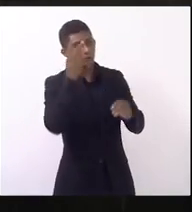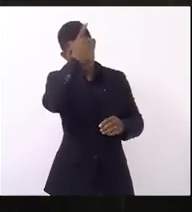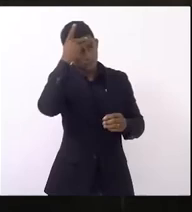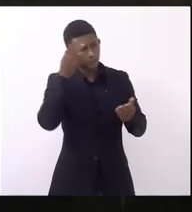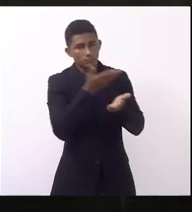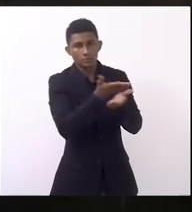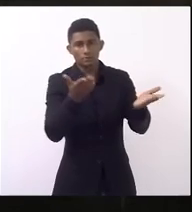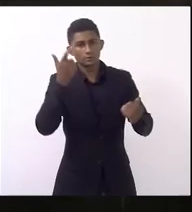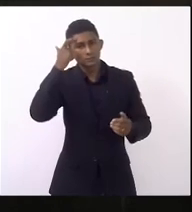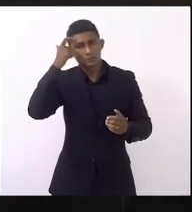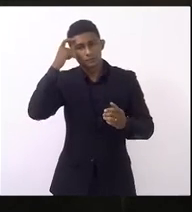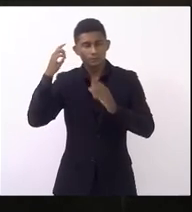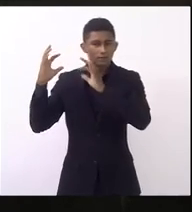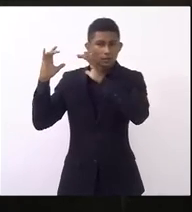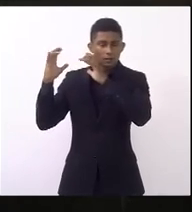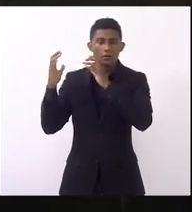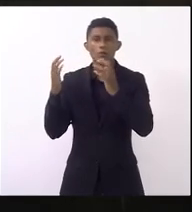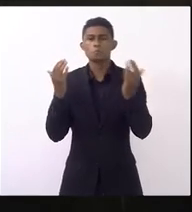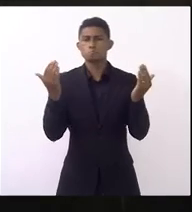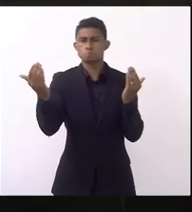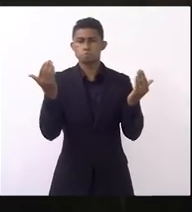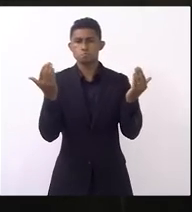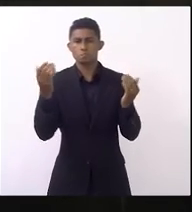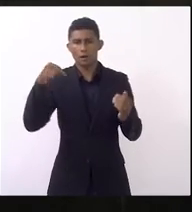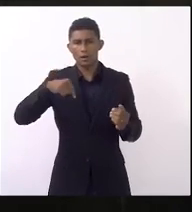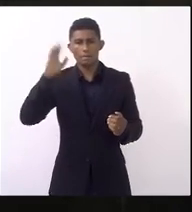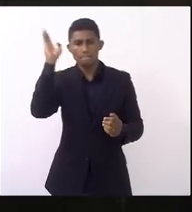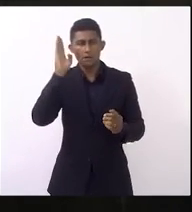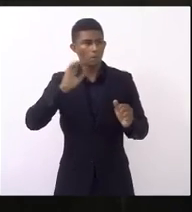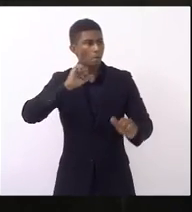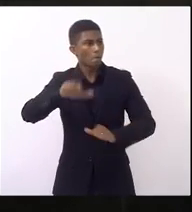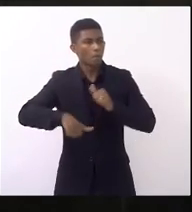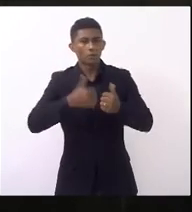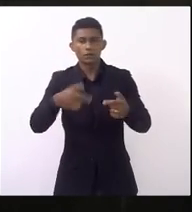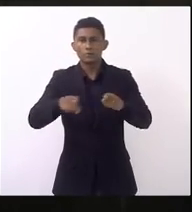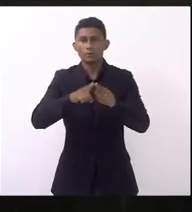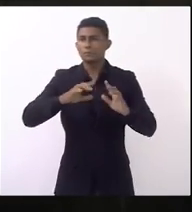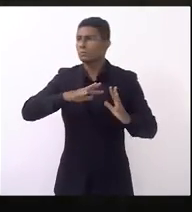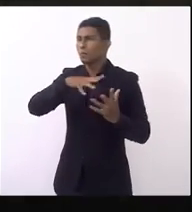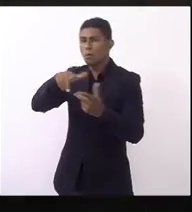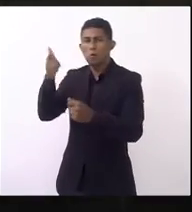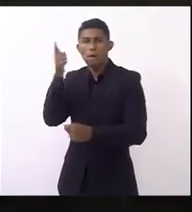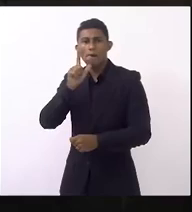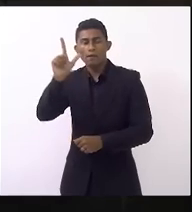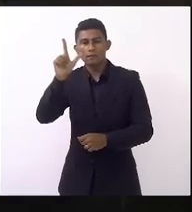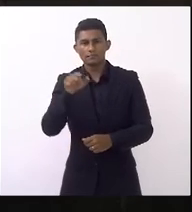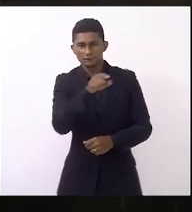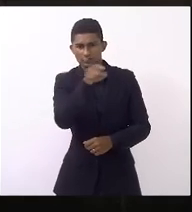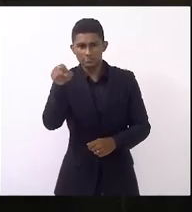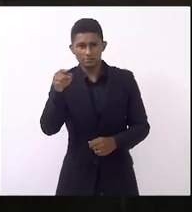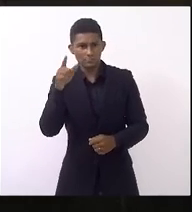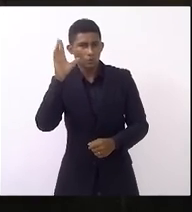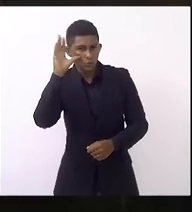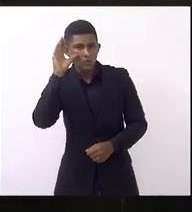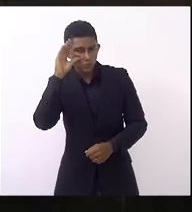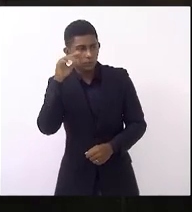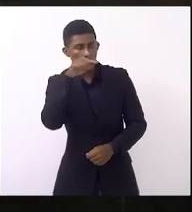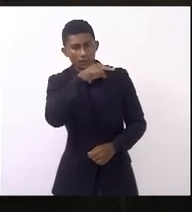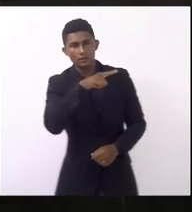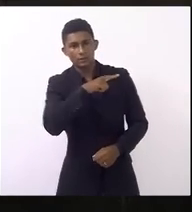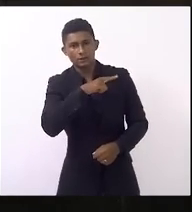revolucionou a psiquiatria, não apenas no Brasil, mas no mundo. Para quem quiser conhecer, quiser ver, vai lá no Engenho de Dentro, conhecer o Museu,